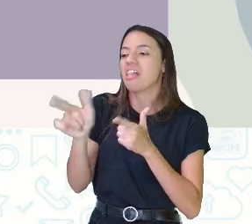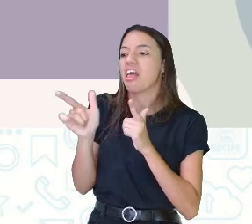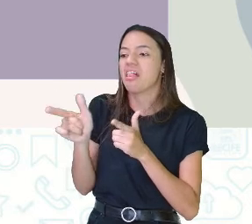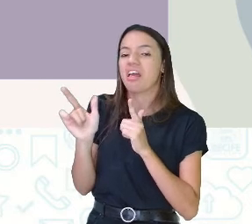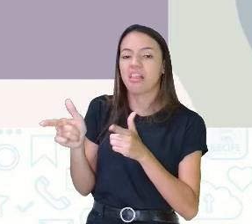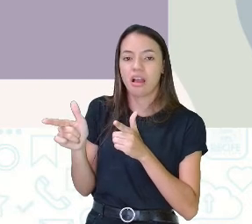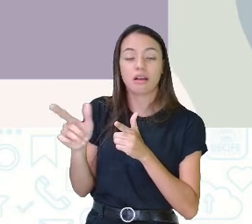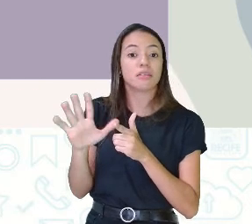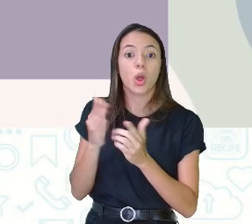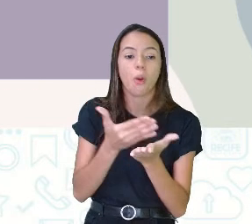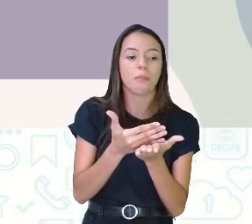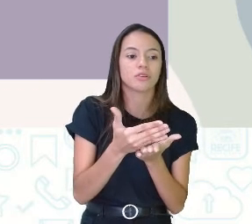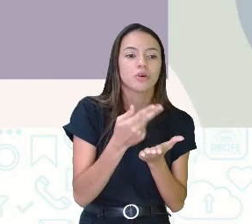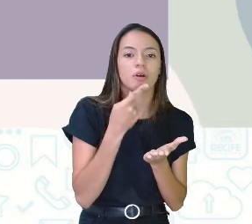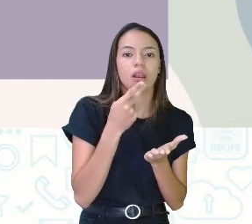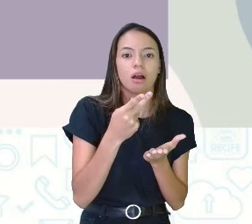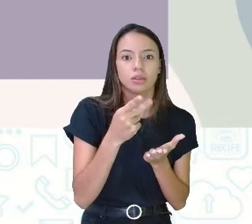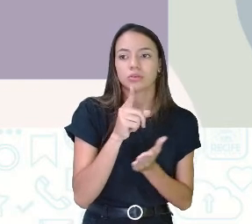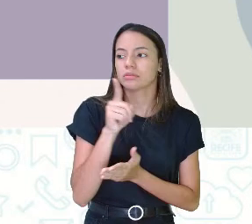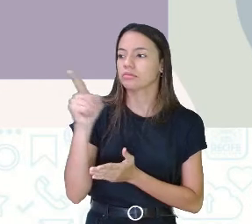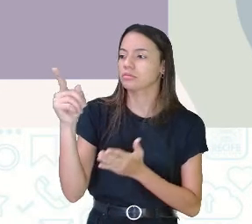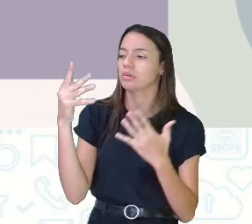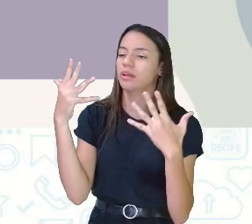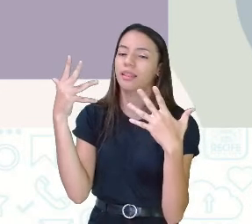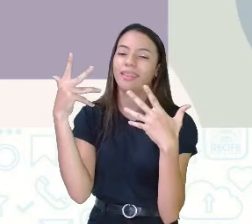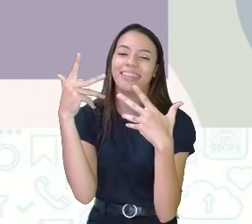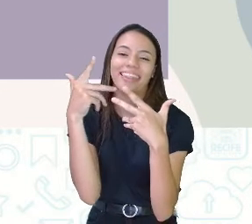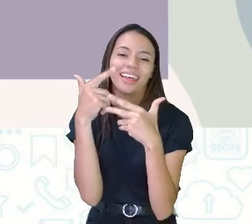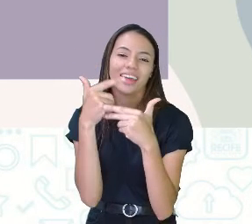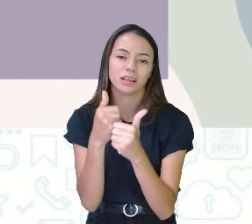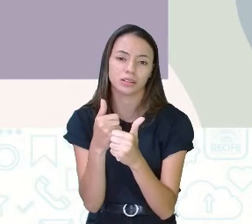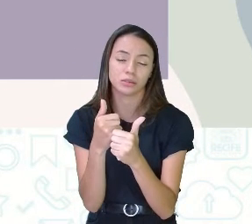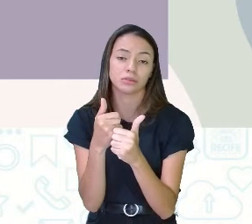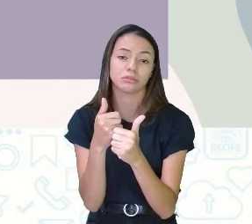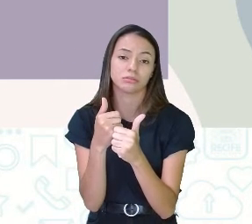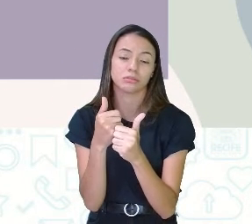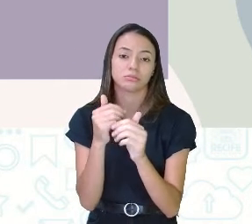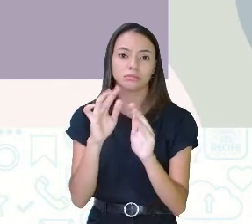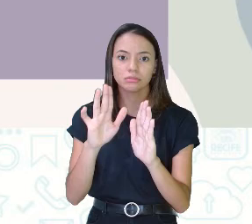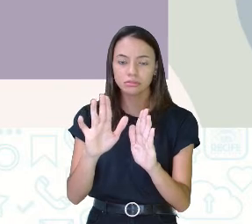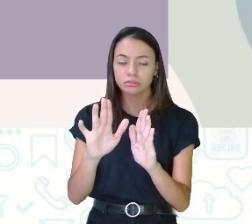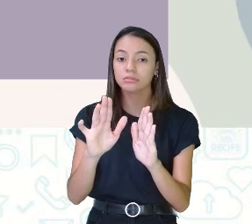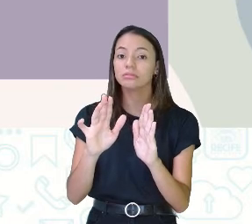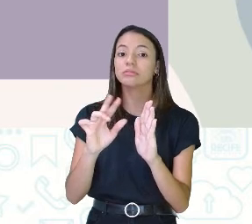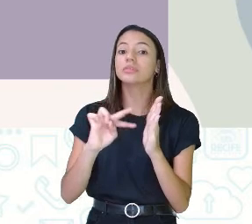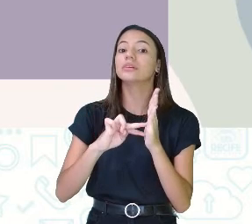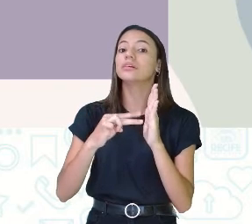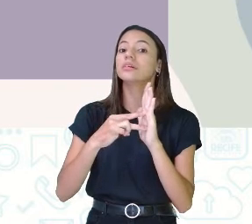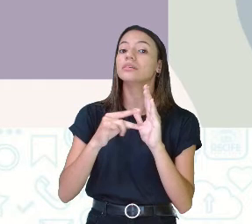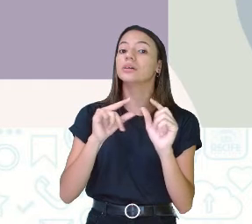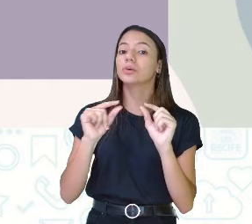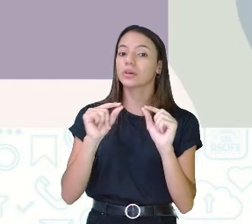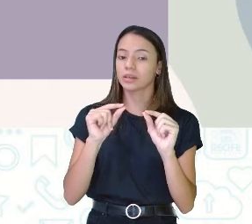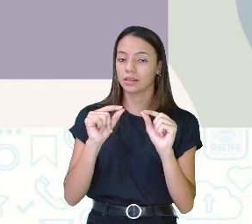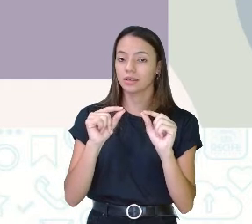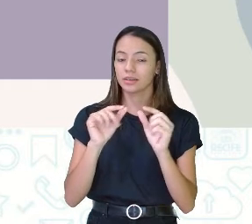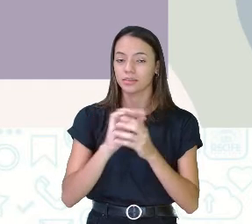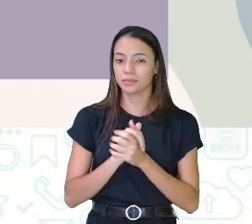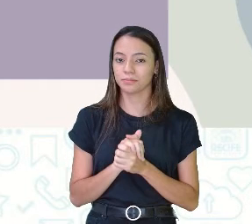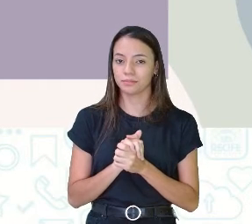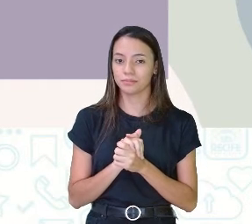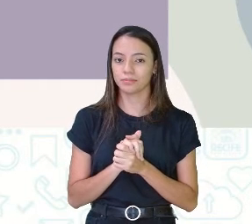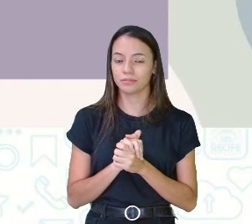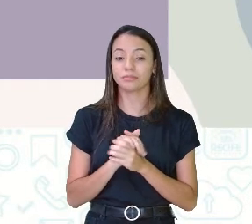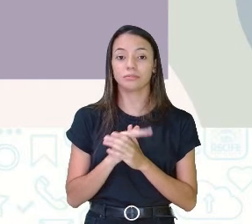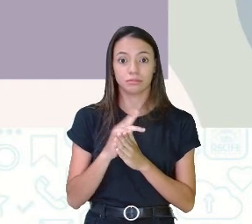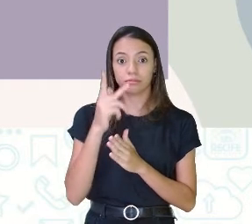afirmação original. Ou seja, você é muito bonito, quer dizer que ao dizer que